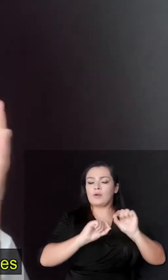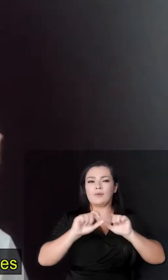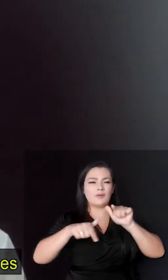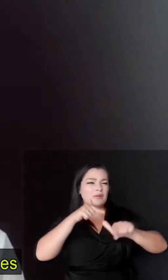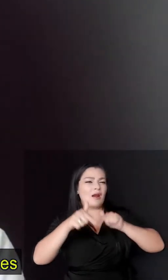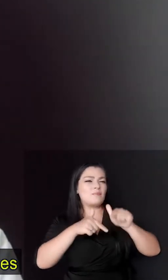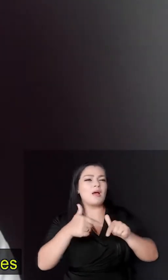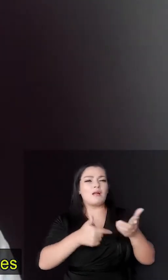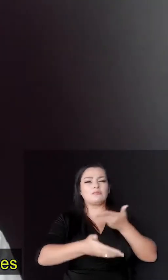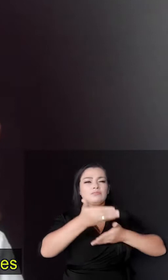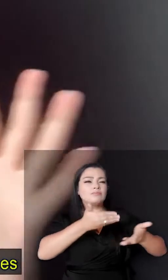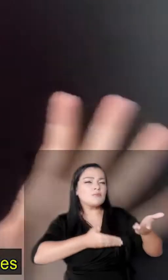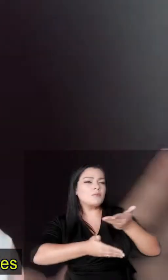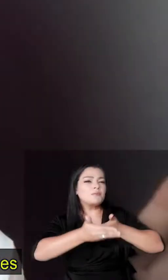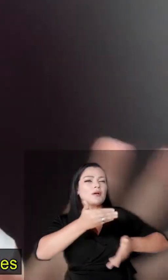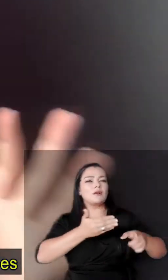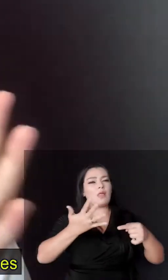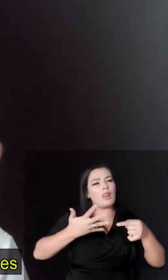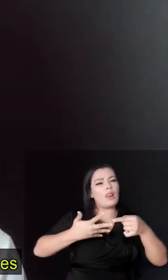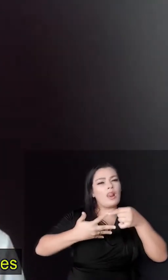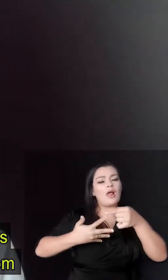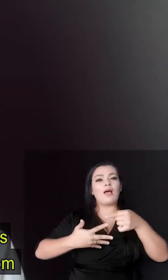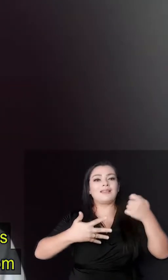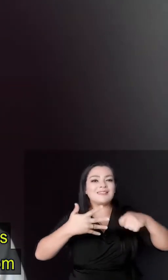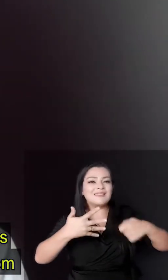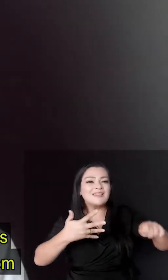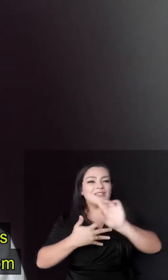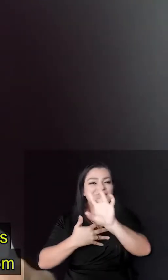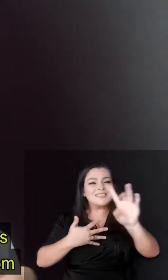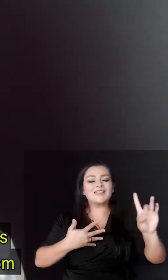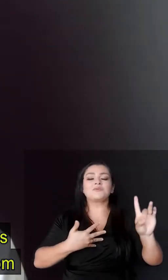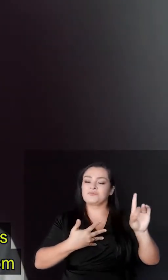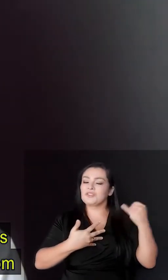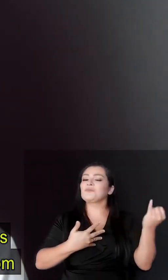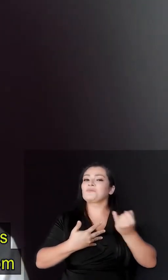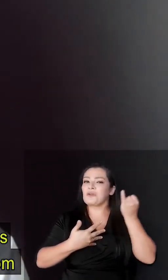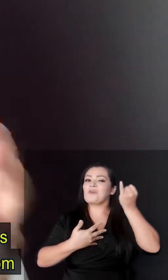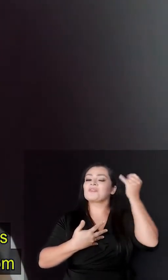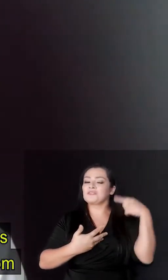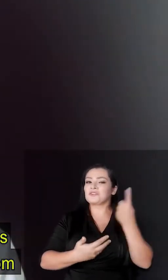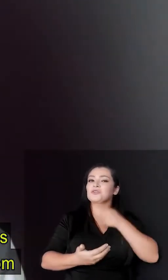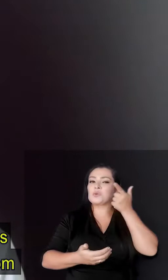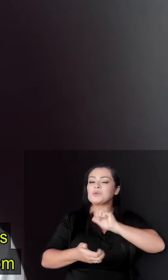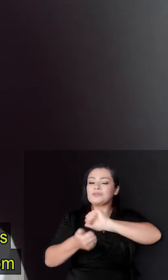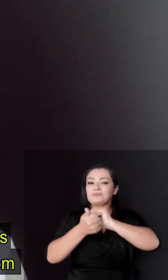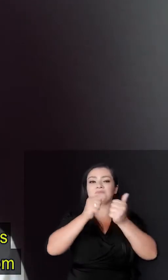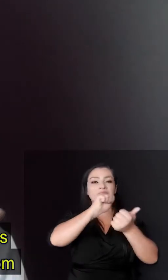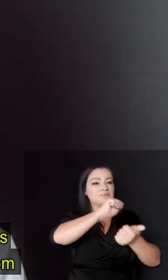aquele trabalho todo de escuta que a gente vinha fazendo das necessidades do outro foi essencial na revisão e